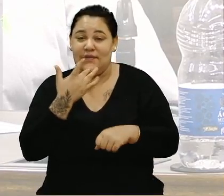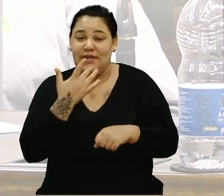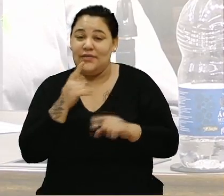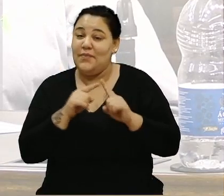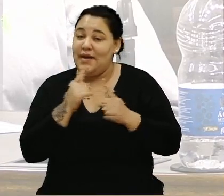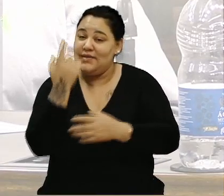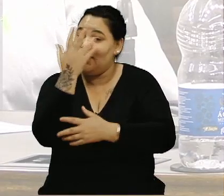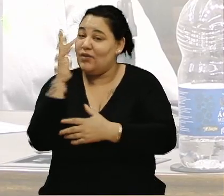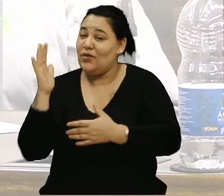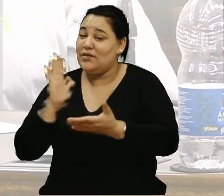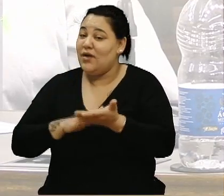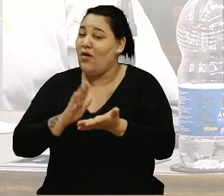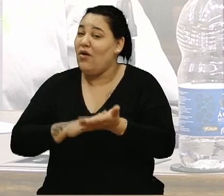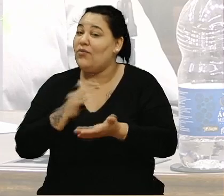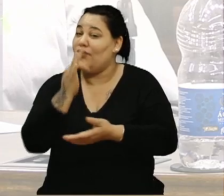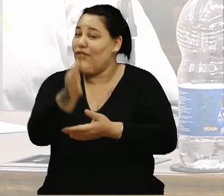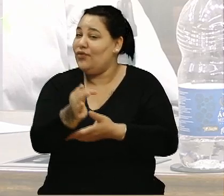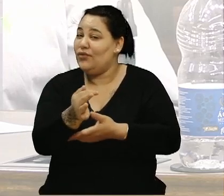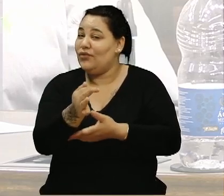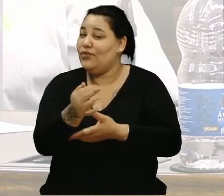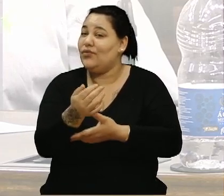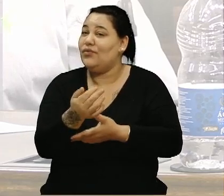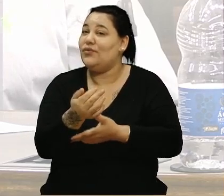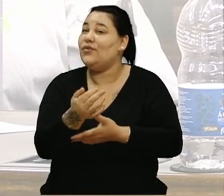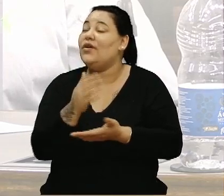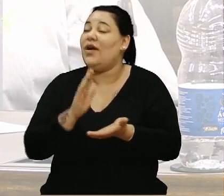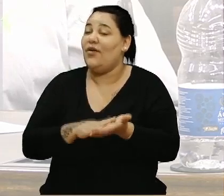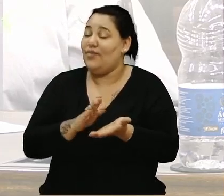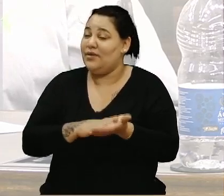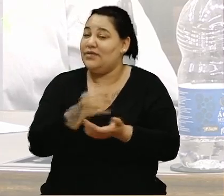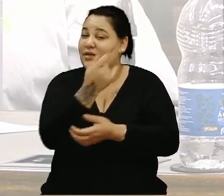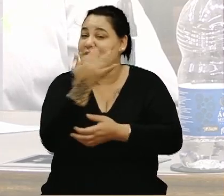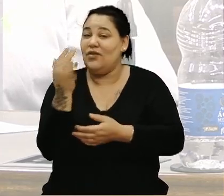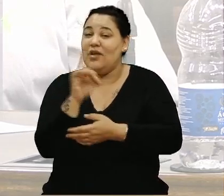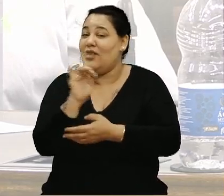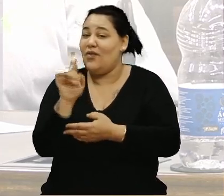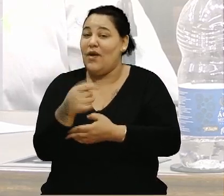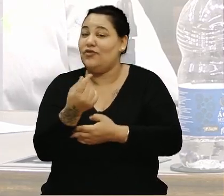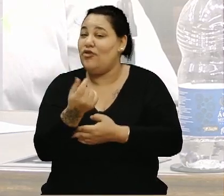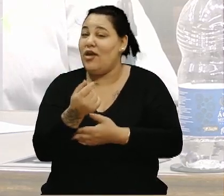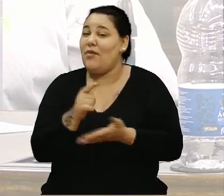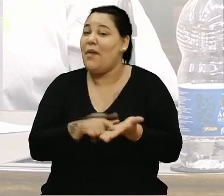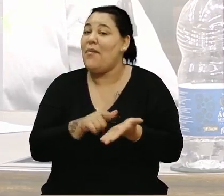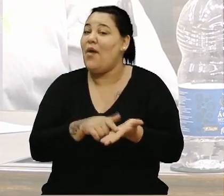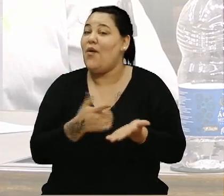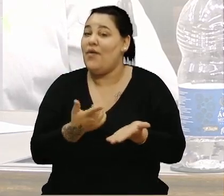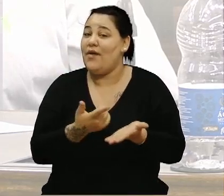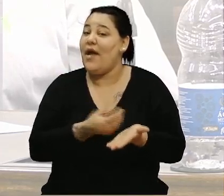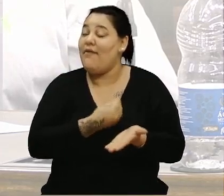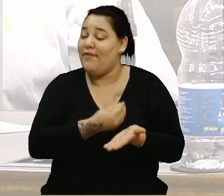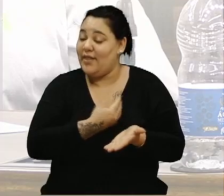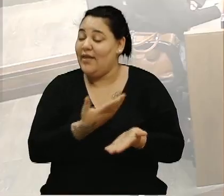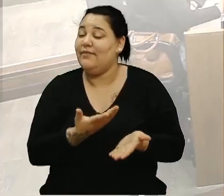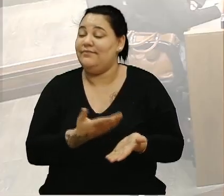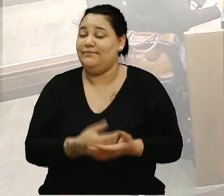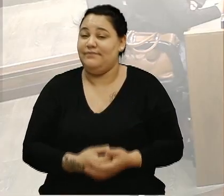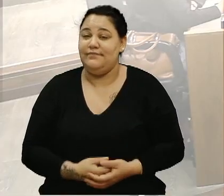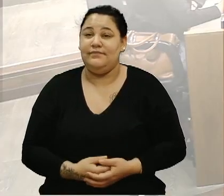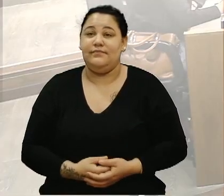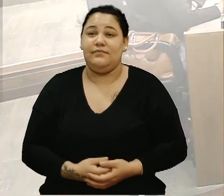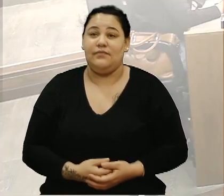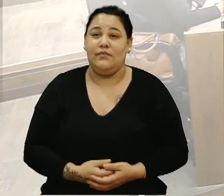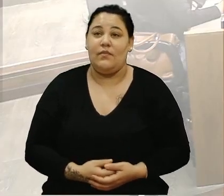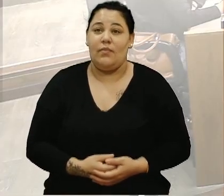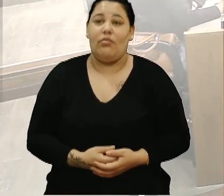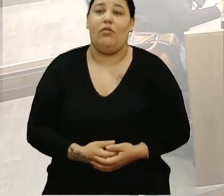o preço. E o preço da natureza não é o preço do dinheiro de papel. É um preço que custa vidas. Obrigado. Tudo bem, vereador